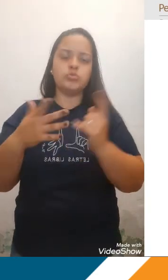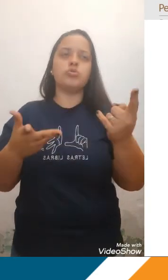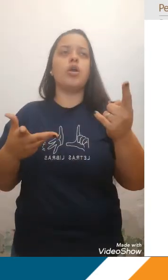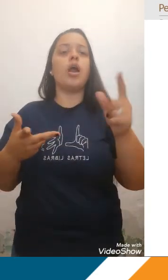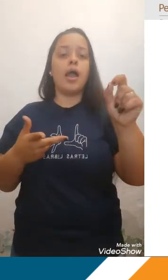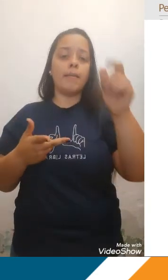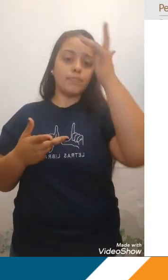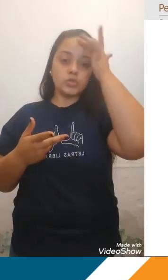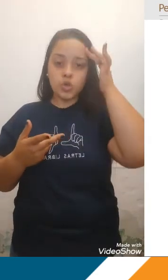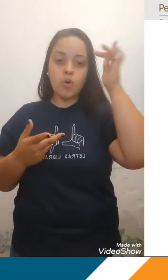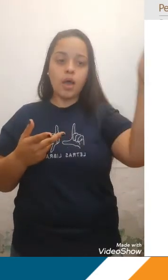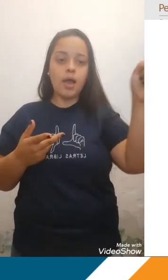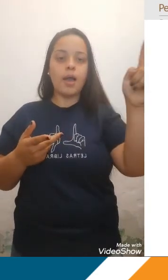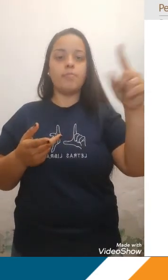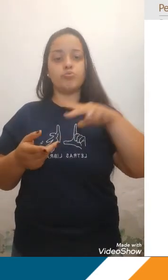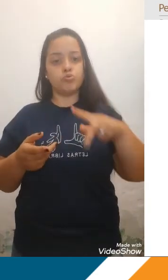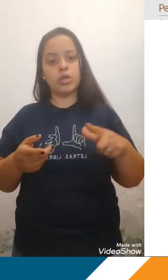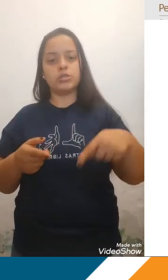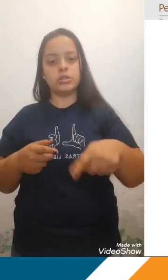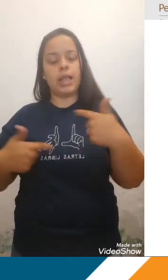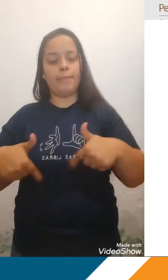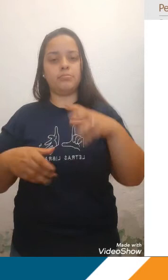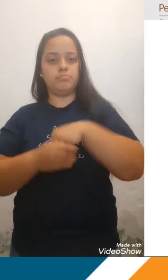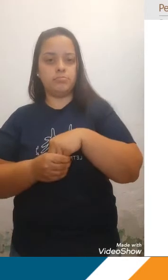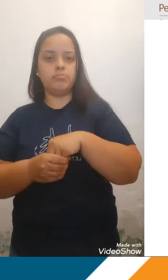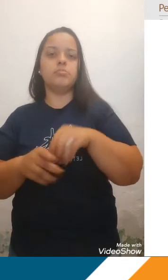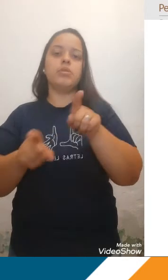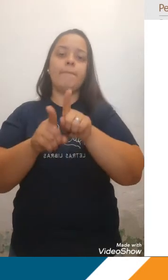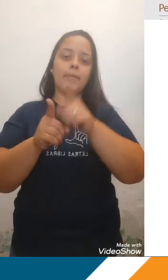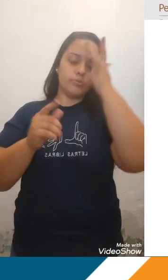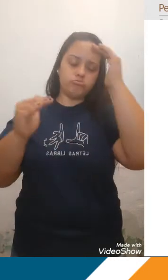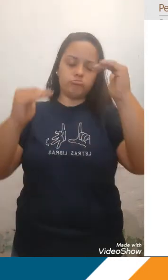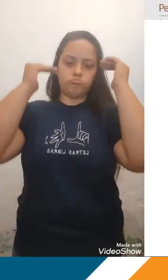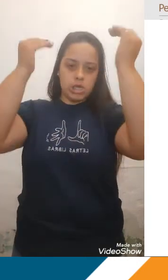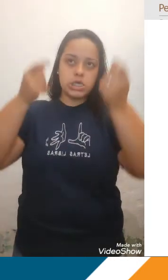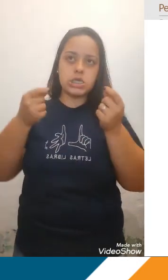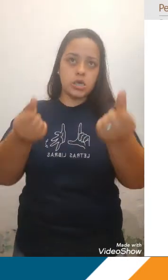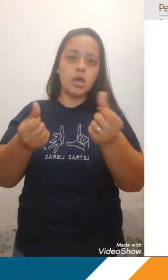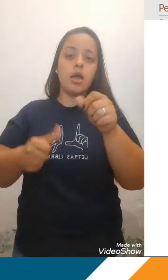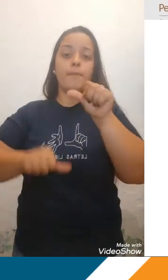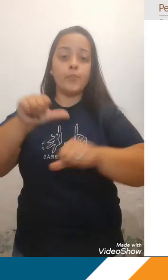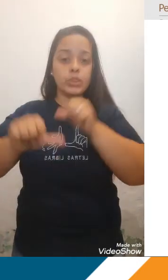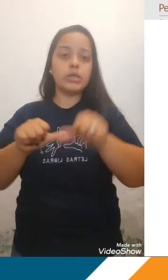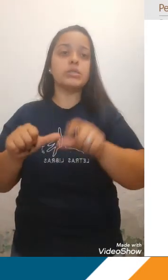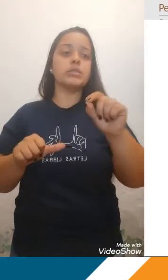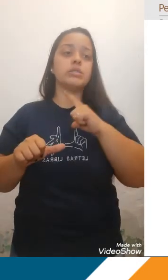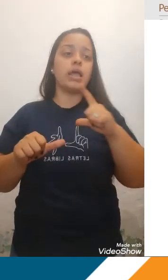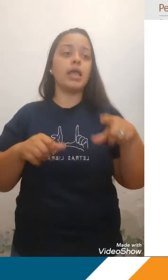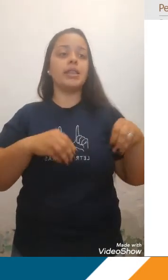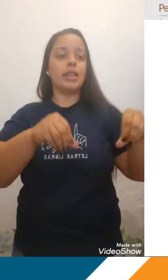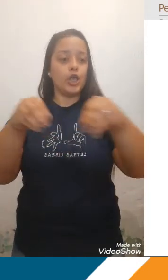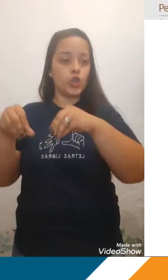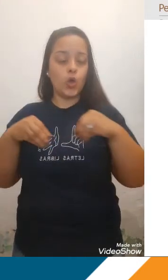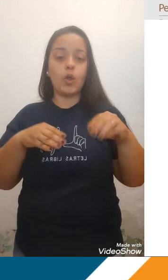funcionários portugueses e representantes das elites coloniais brasileiras. E essas mudanças, elas afetaram o território como